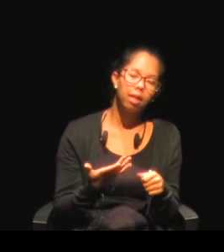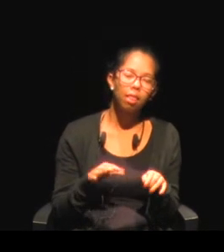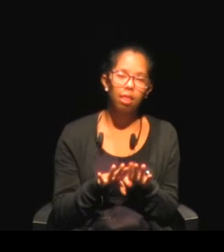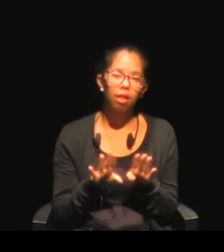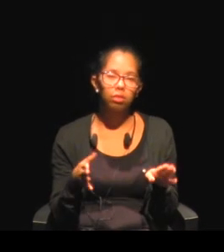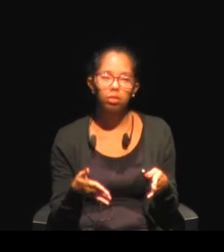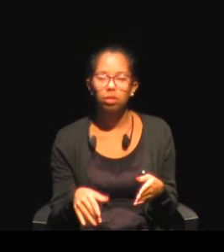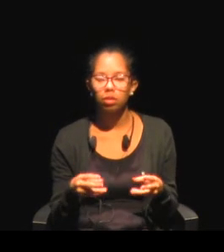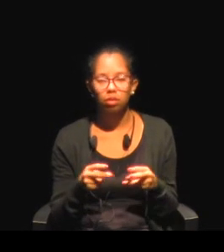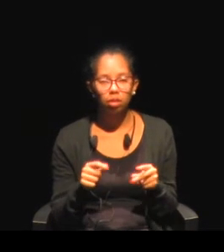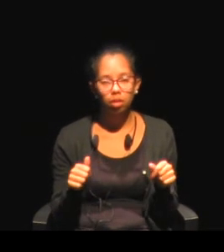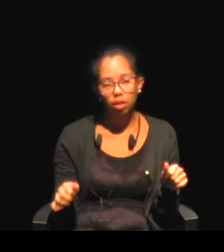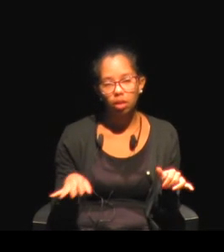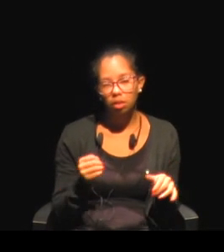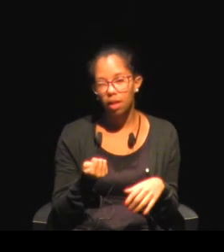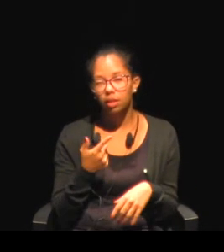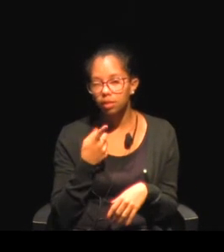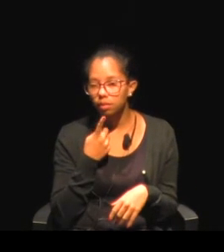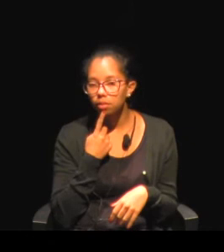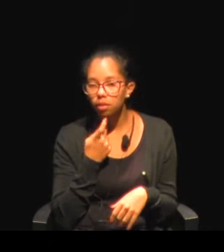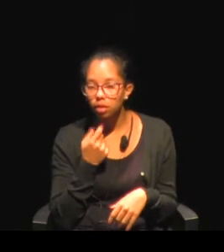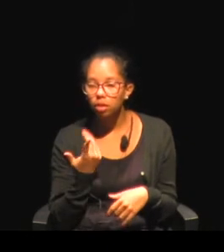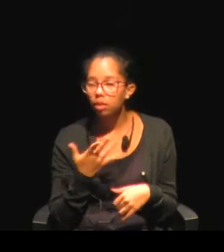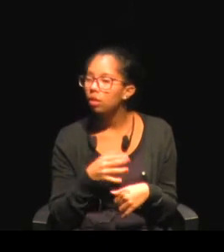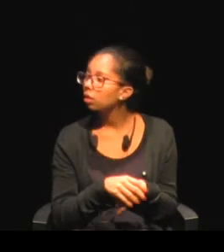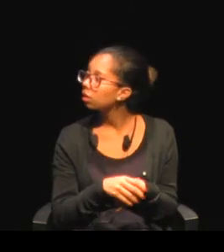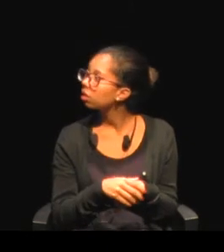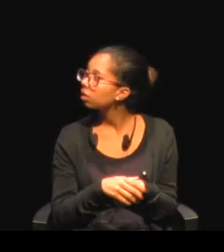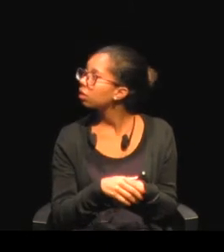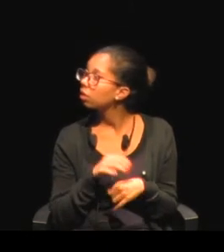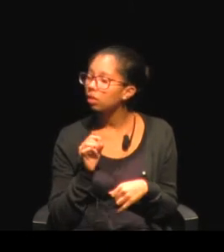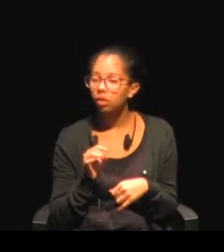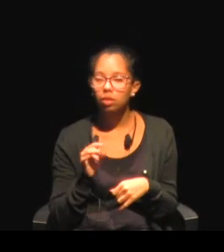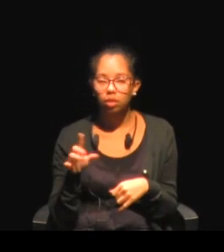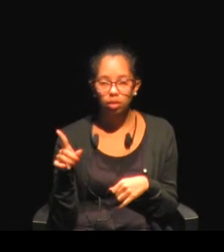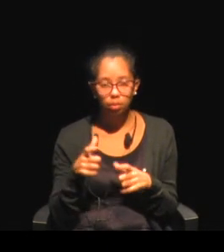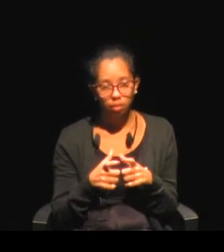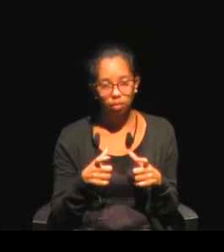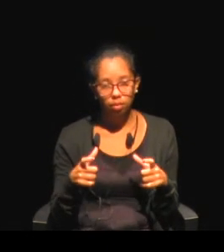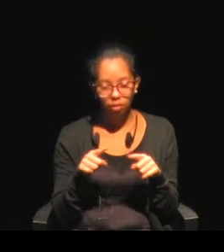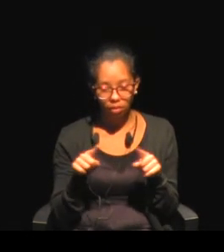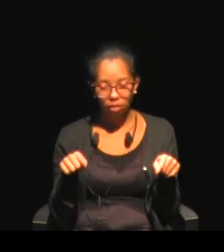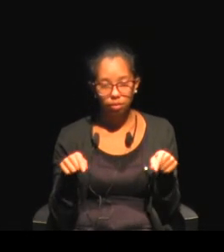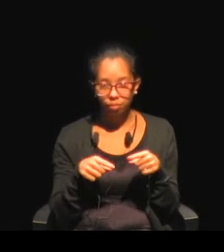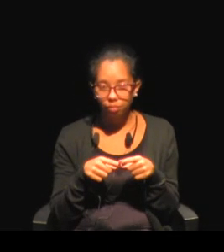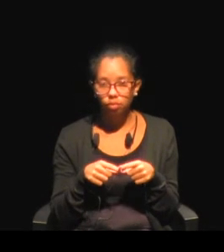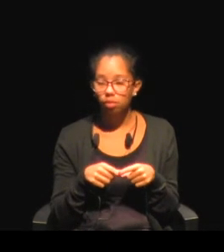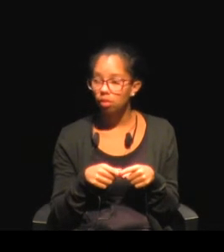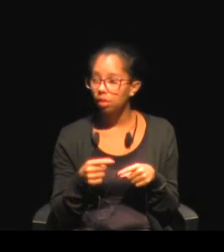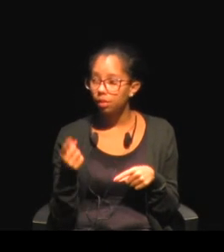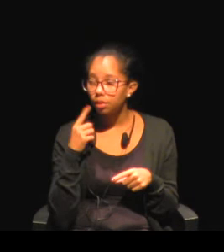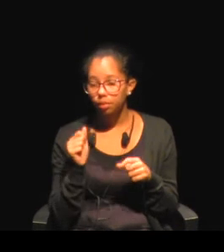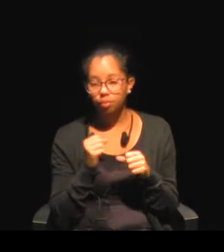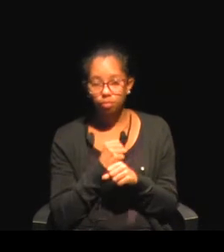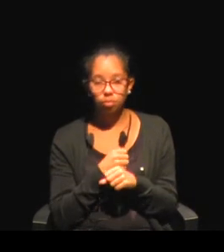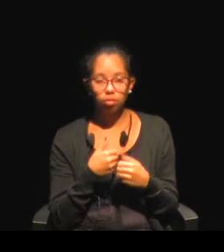caso, que são muito conservadores, muito assim, mas são representantes importantes da cidade. E esse museu e esse